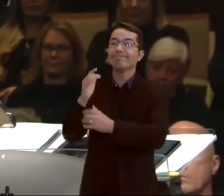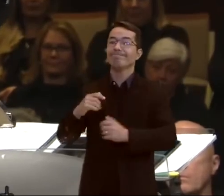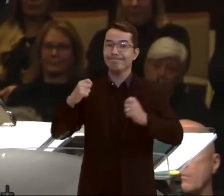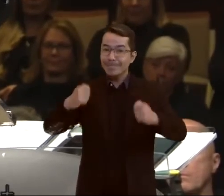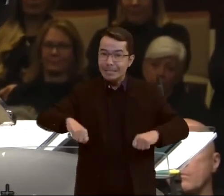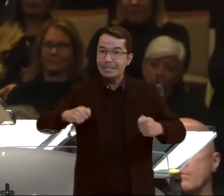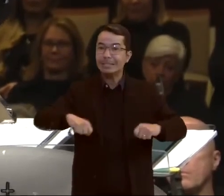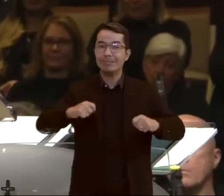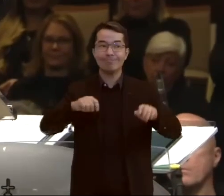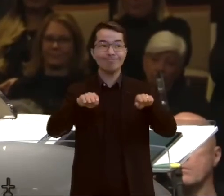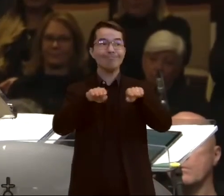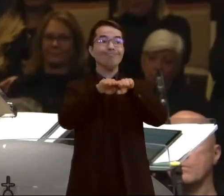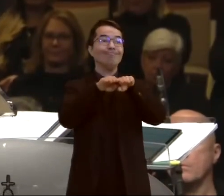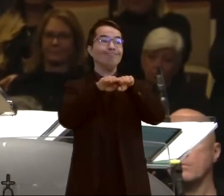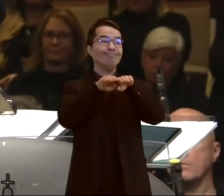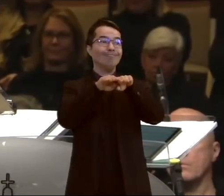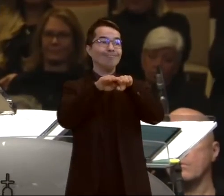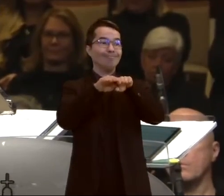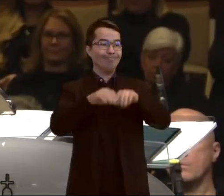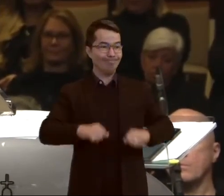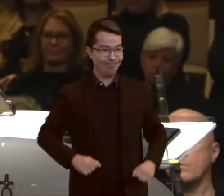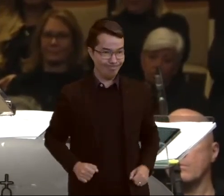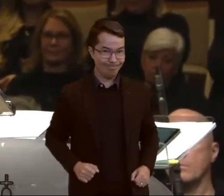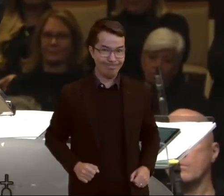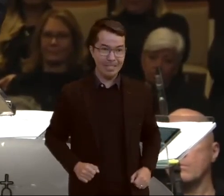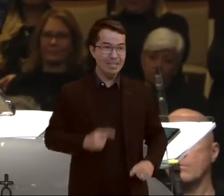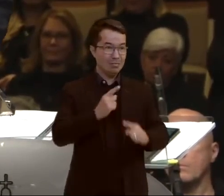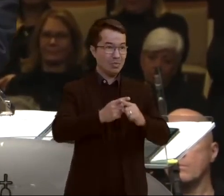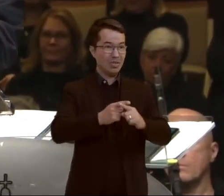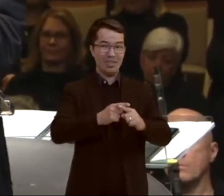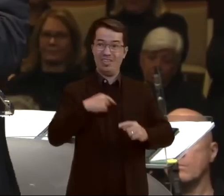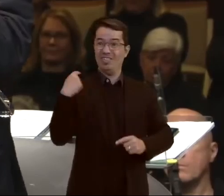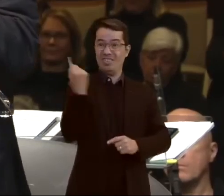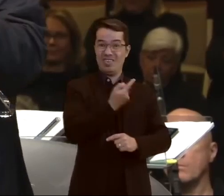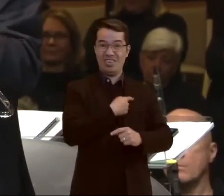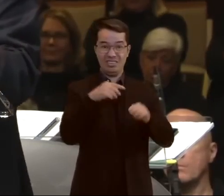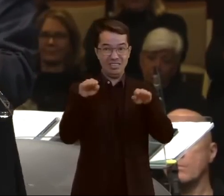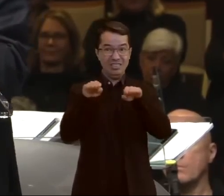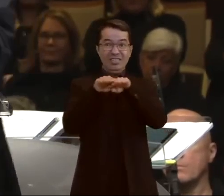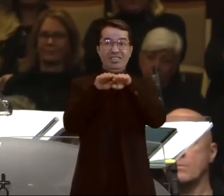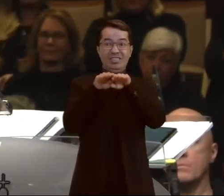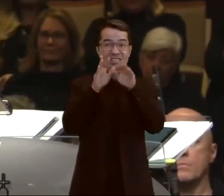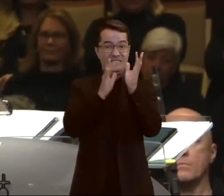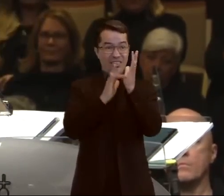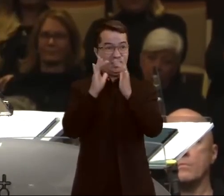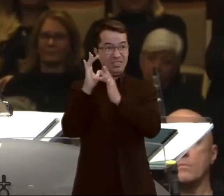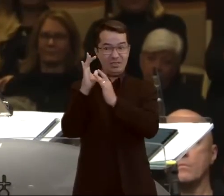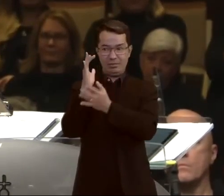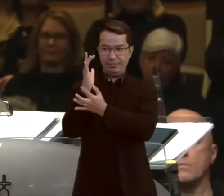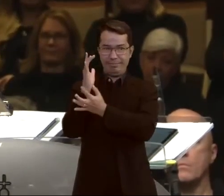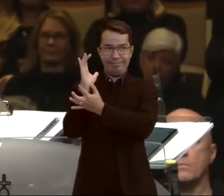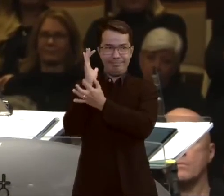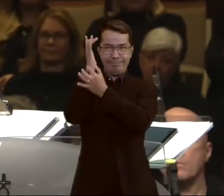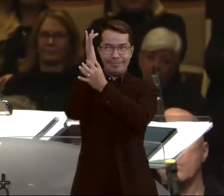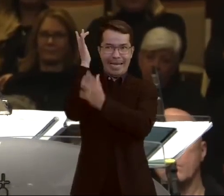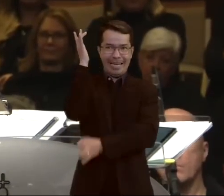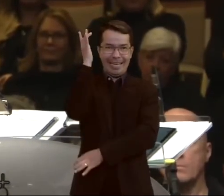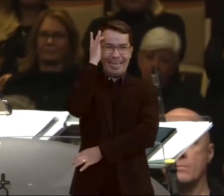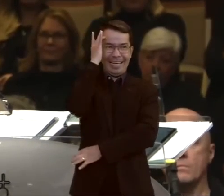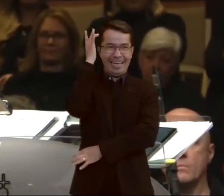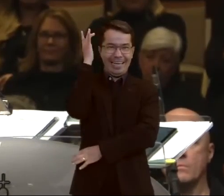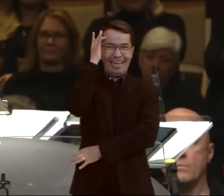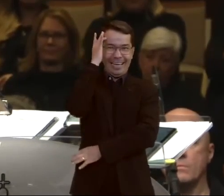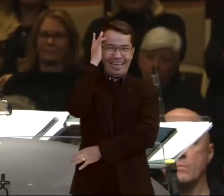chegou nem perto de Jesus, porque é alto o padrão. Olha só o que ele diz em Efésios 4,